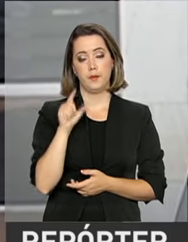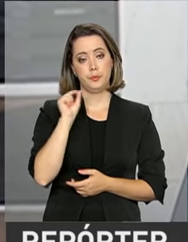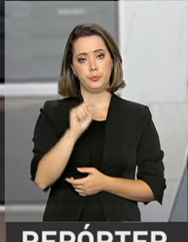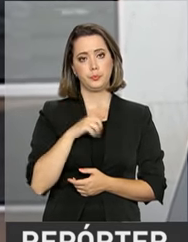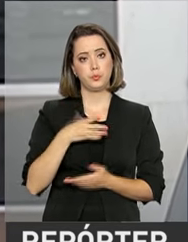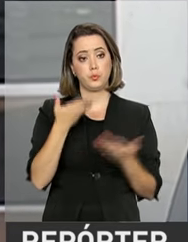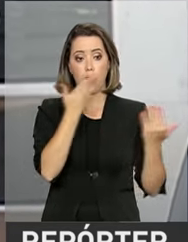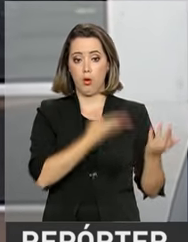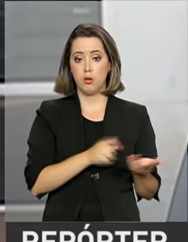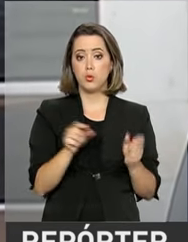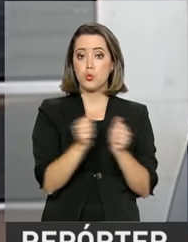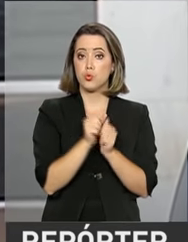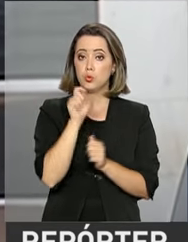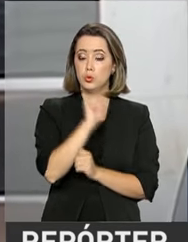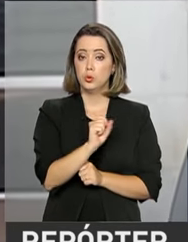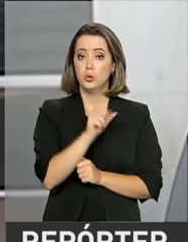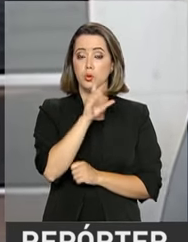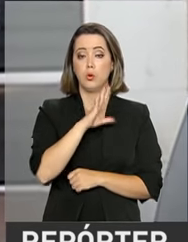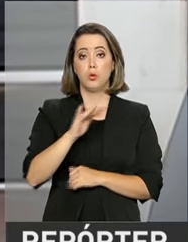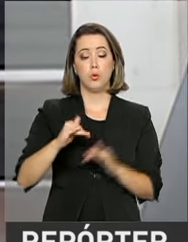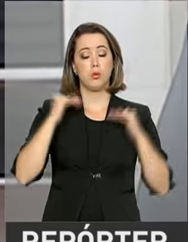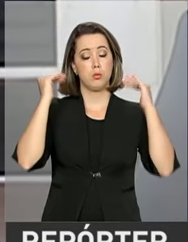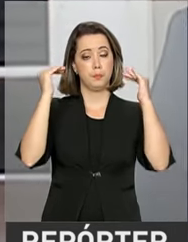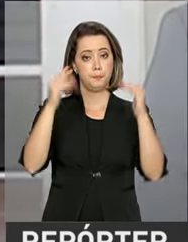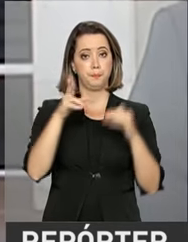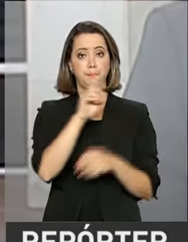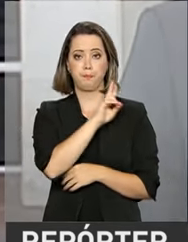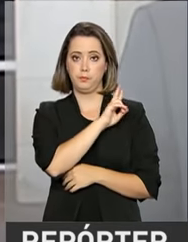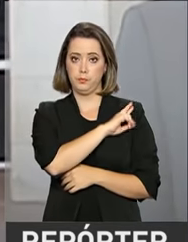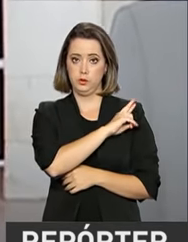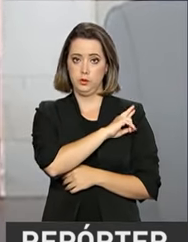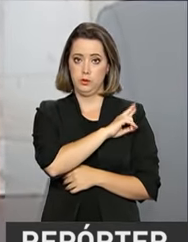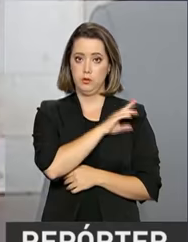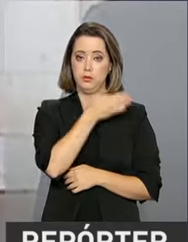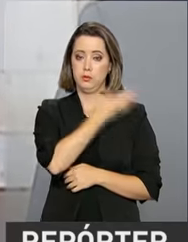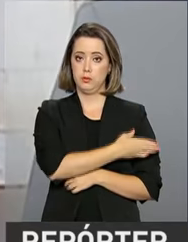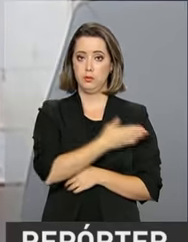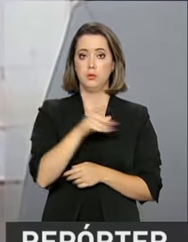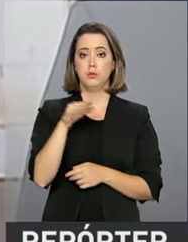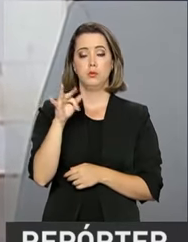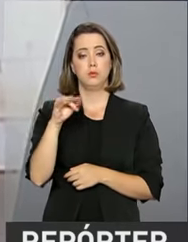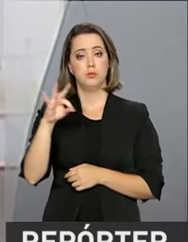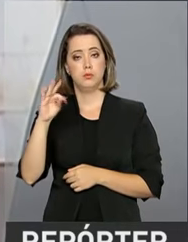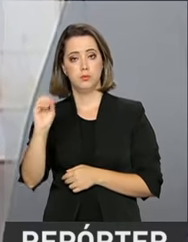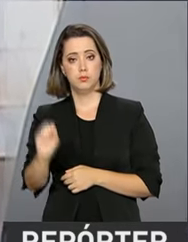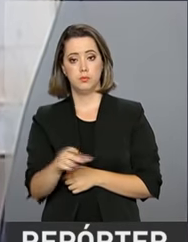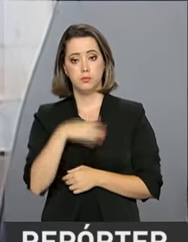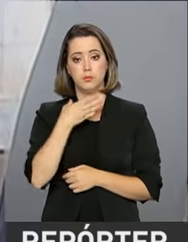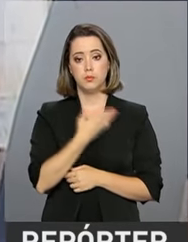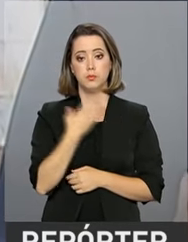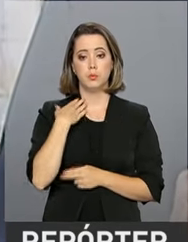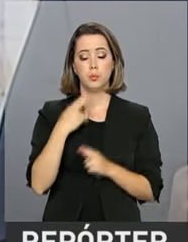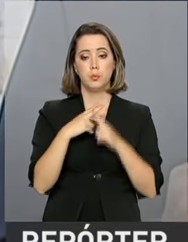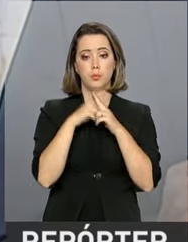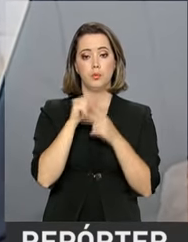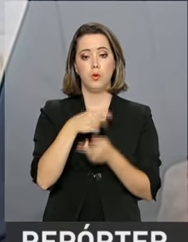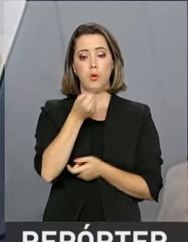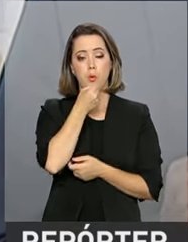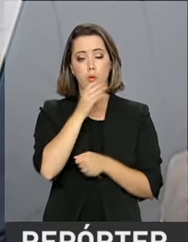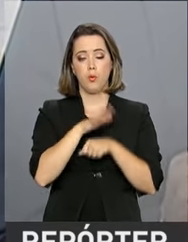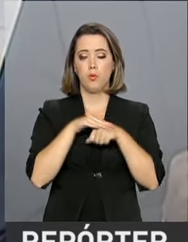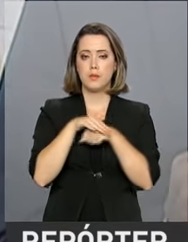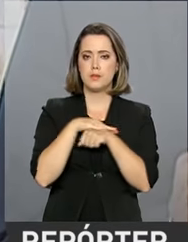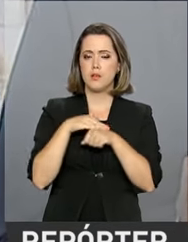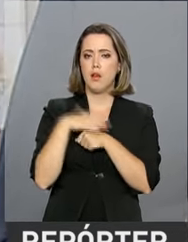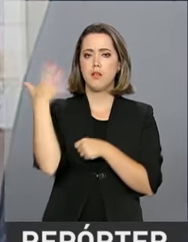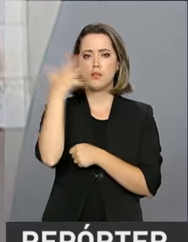ao meu lado está a superintendente da caixa econômica federal no distrito federal tereza cristina teixeira de freitas que vai conversar um pouco com a gente